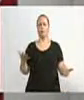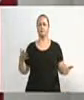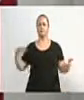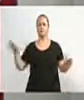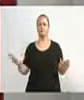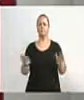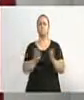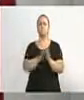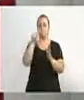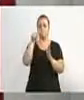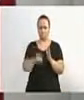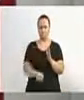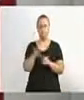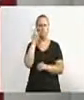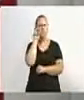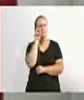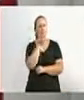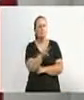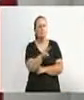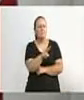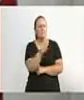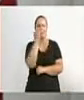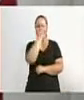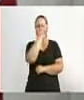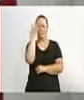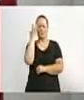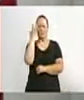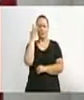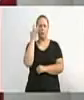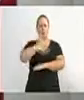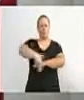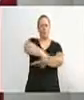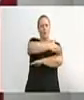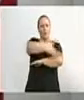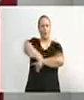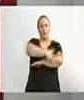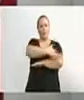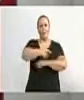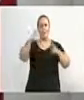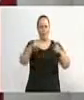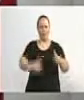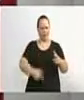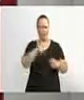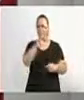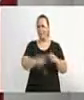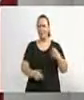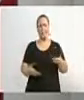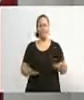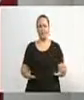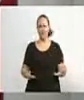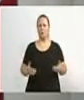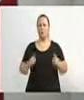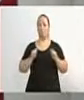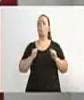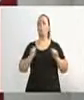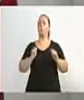vejo o cidadão que estaciona ali na Namidec, no lugar proibido, ele estaciona